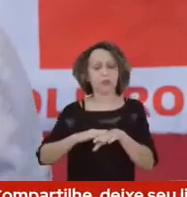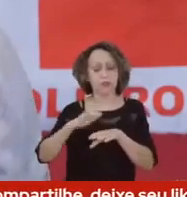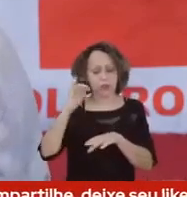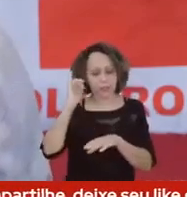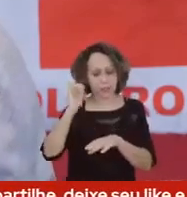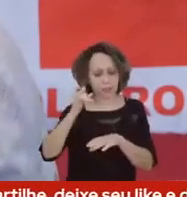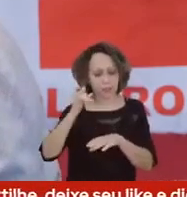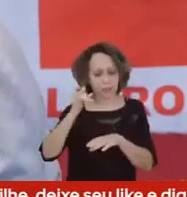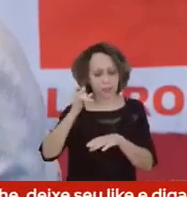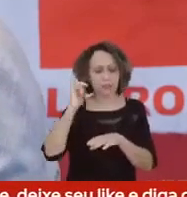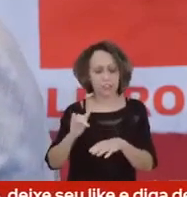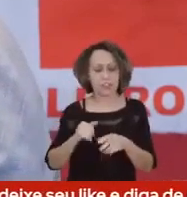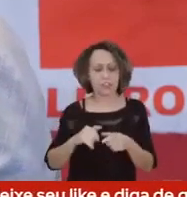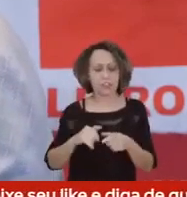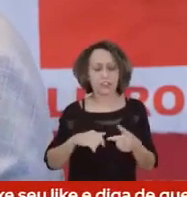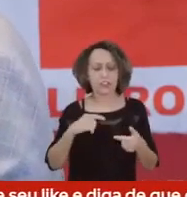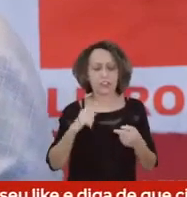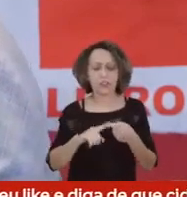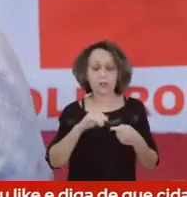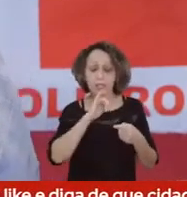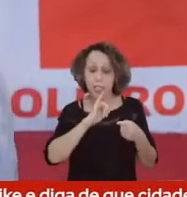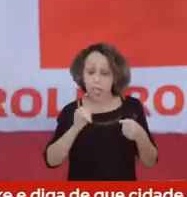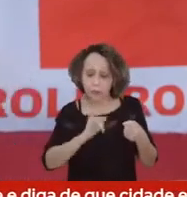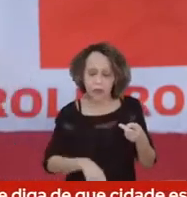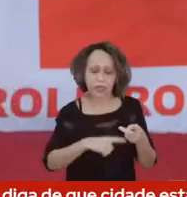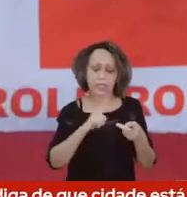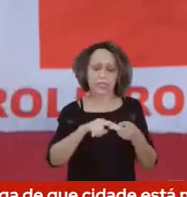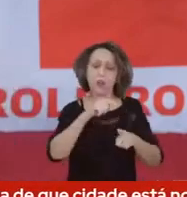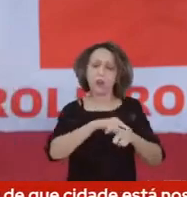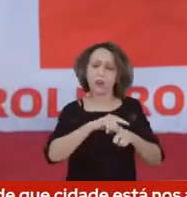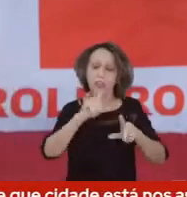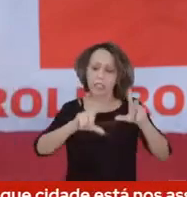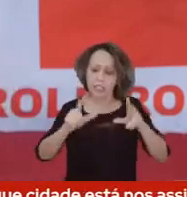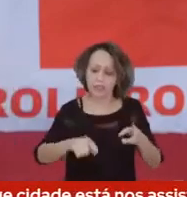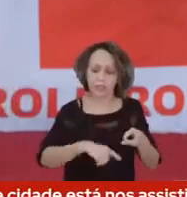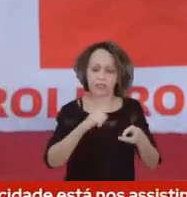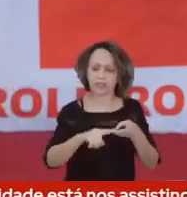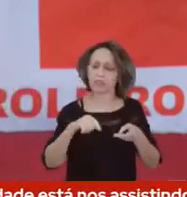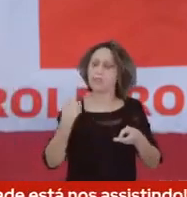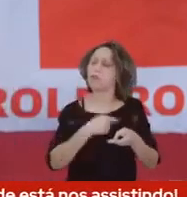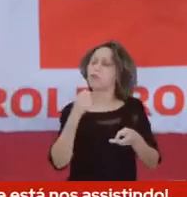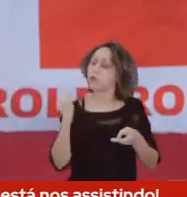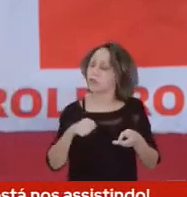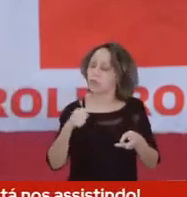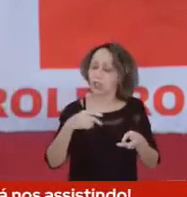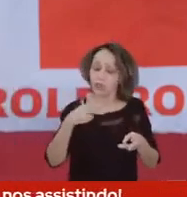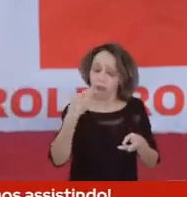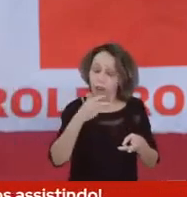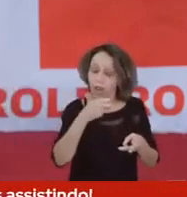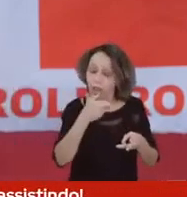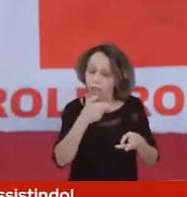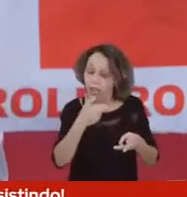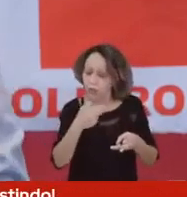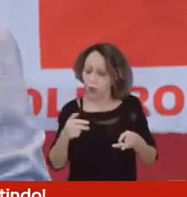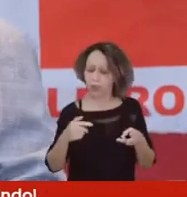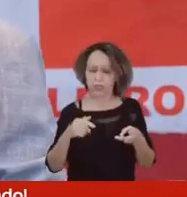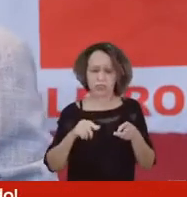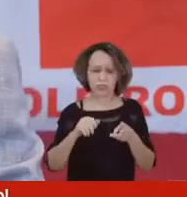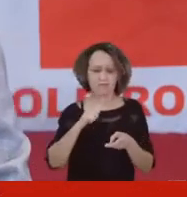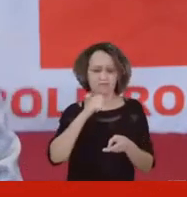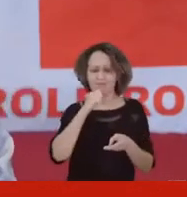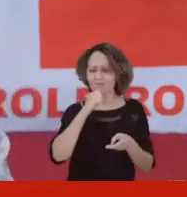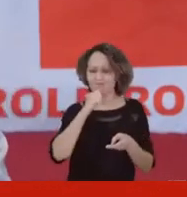de televisão, a gente vai poder dizer coisas que antes não diziam. Porque durante 4 anos, a